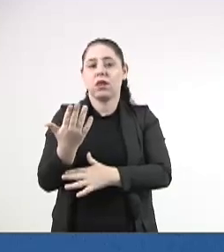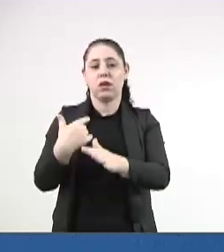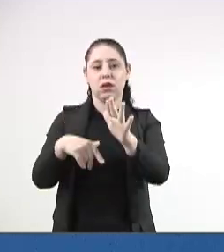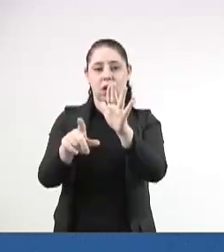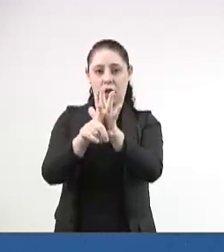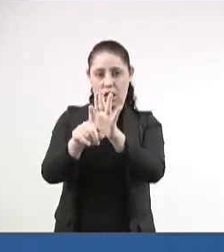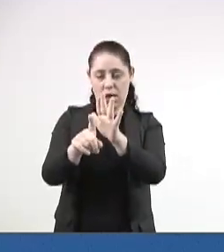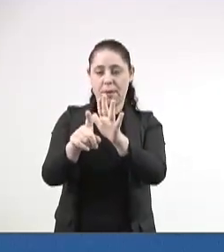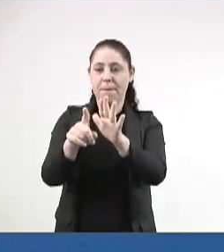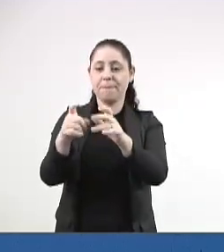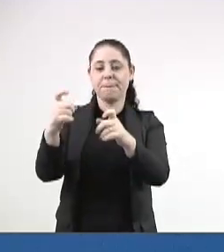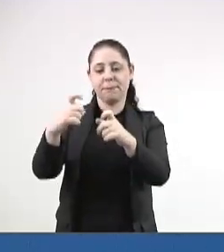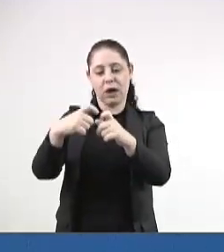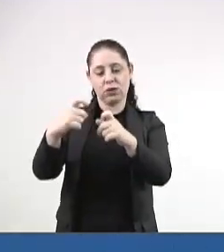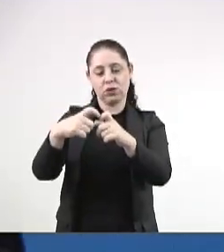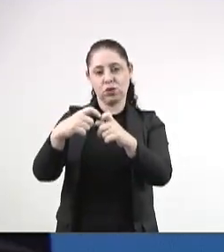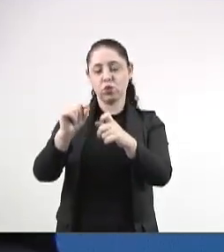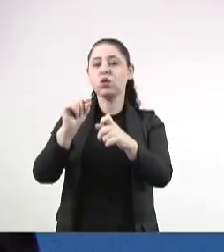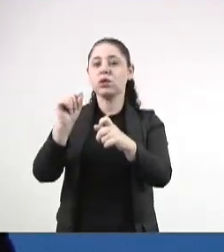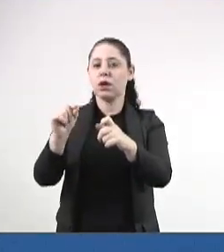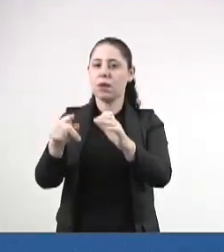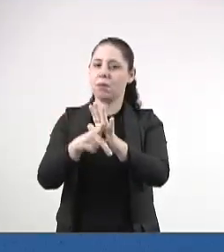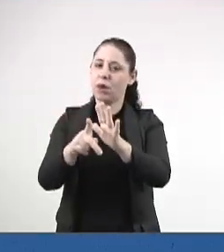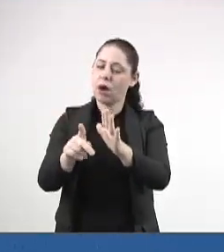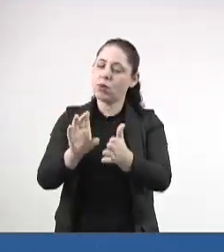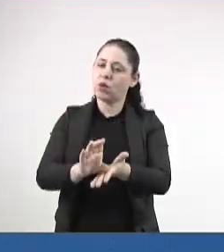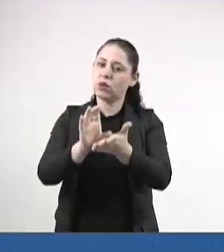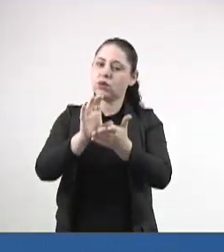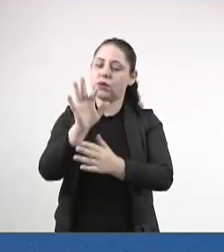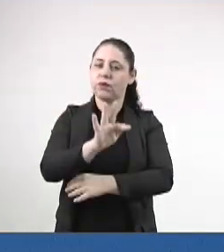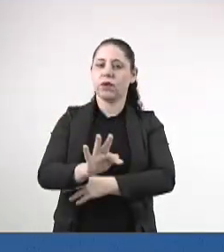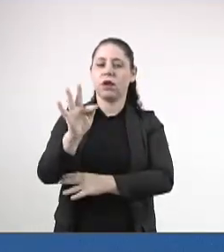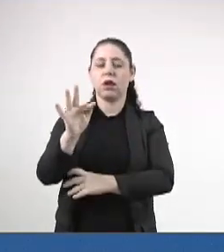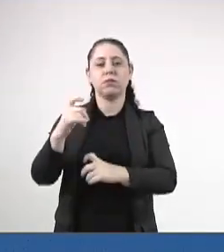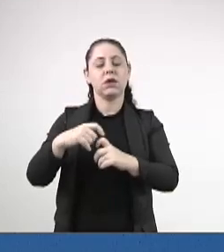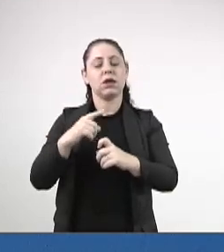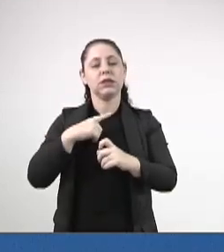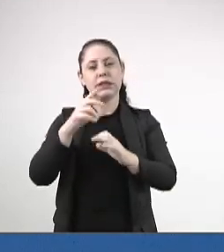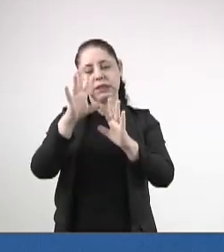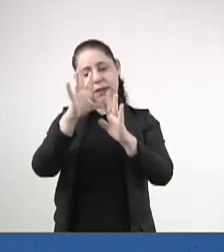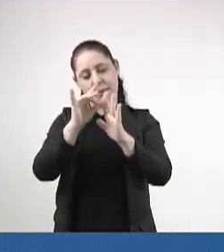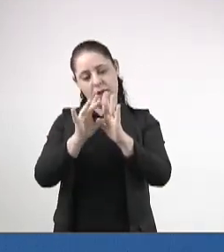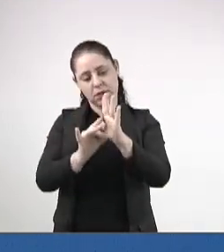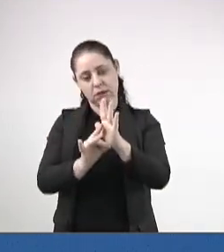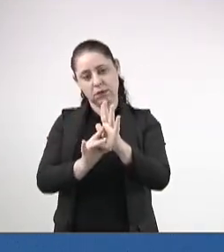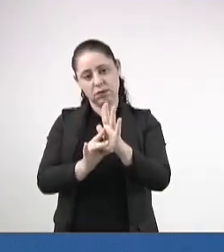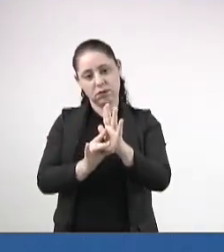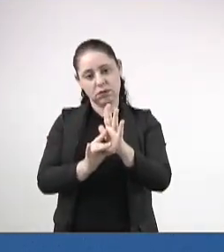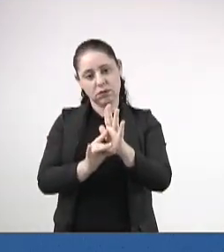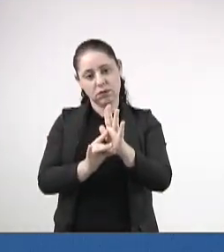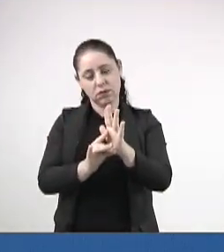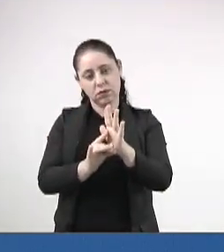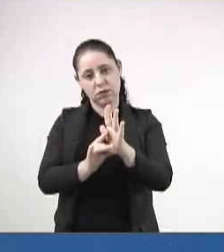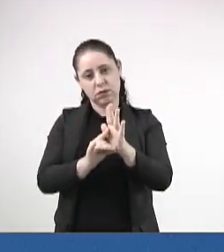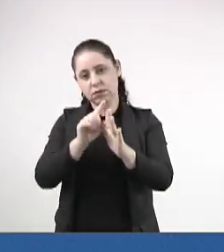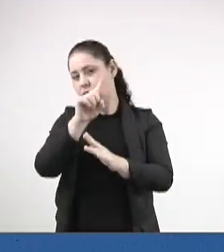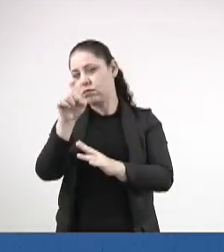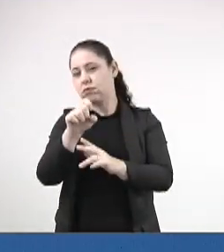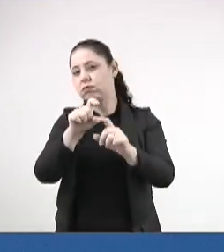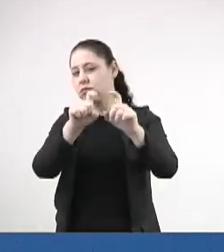legislador, quando que os médicos, que aí o próprio Conselho Federal de Medicina colocou a seguinte